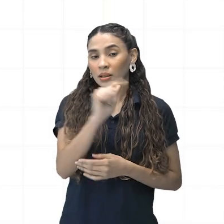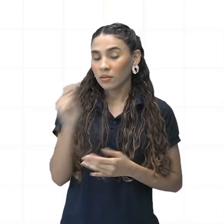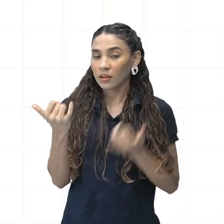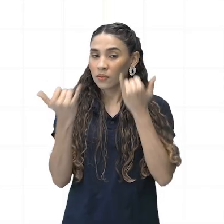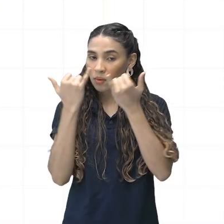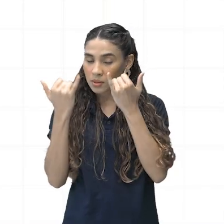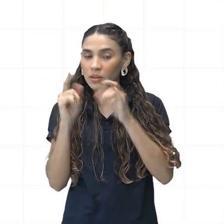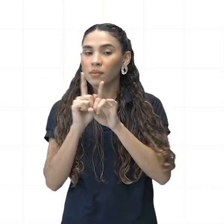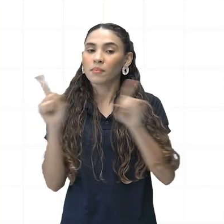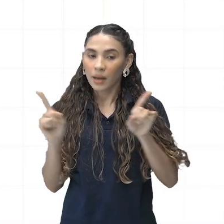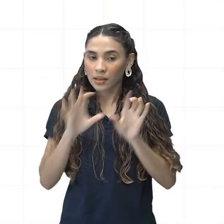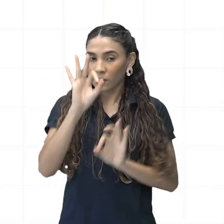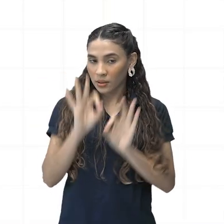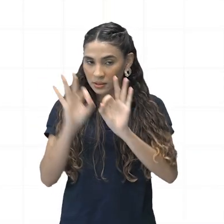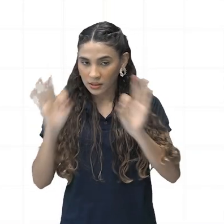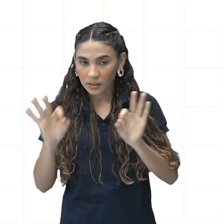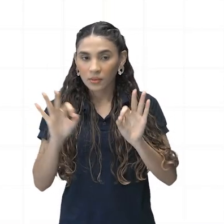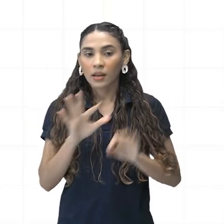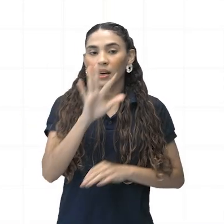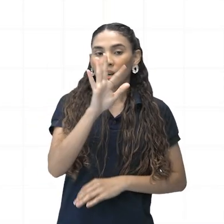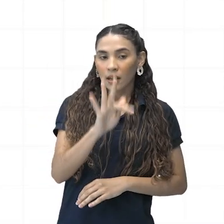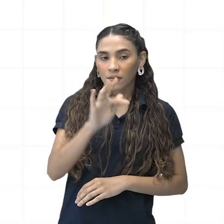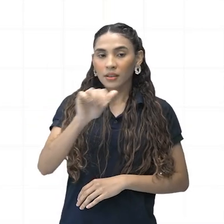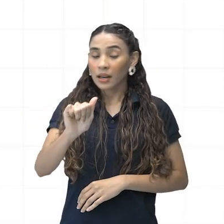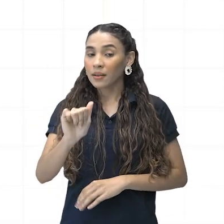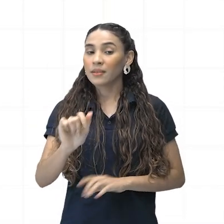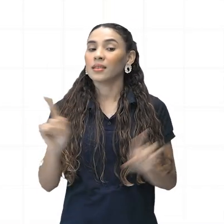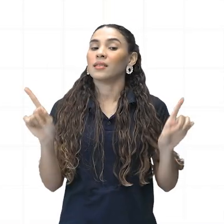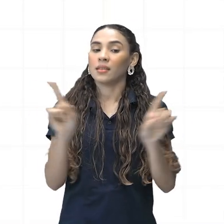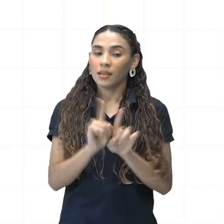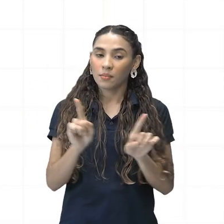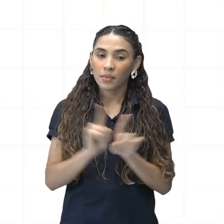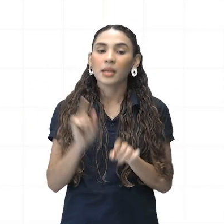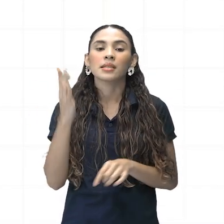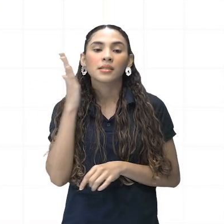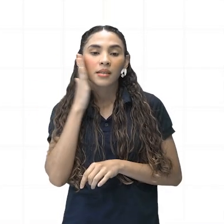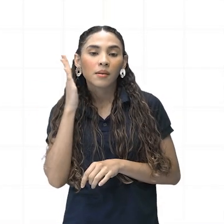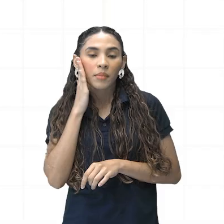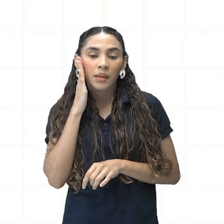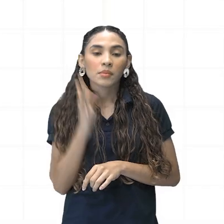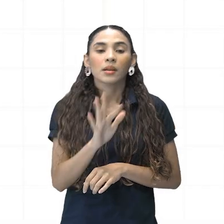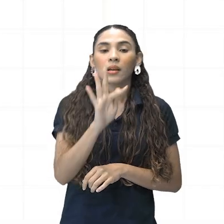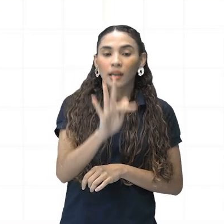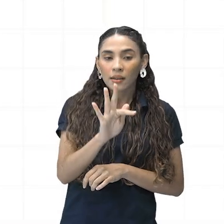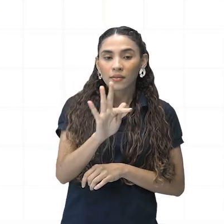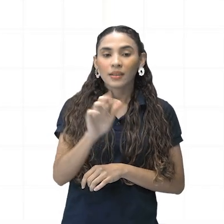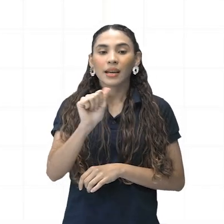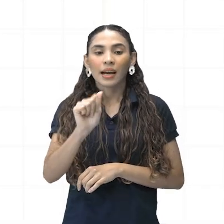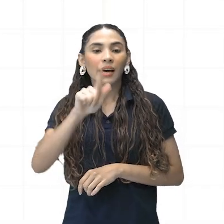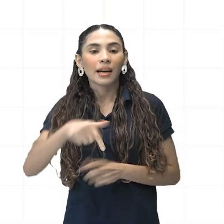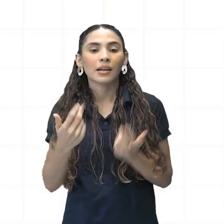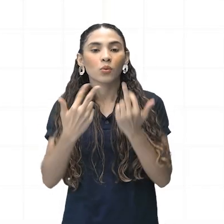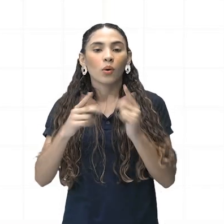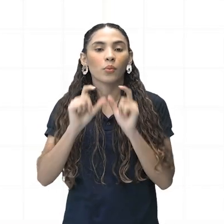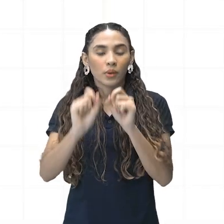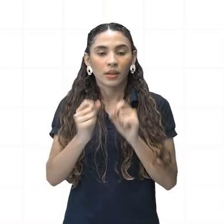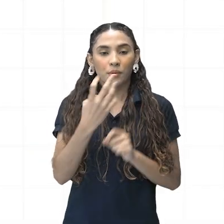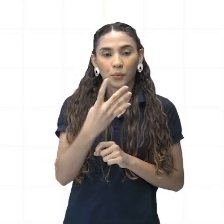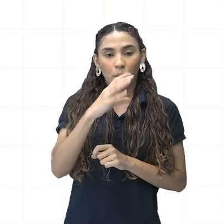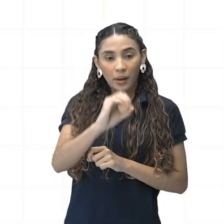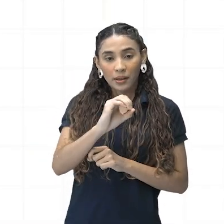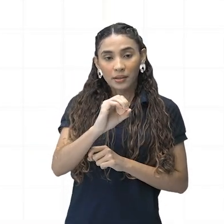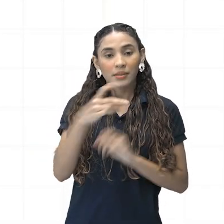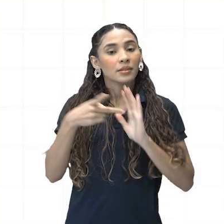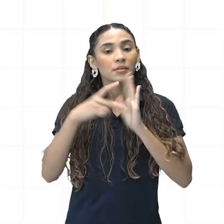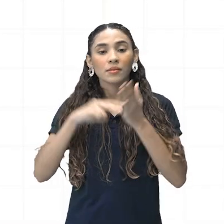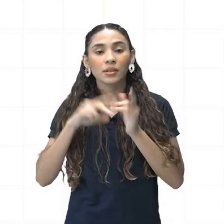dados, mas nós já temos a frequência absoluta. E sabemos que essa frequência é igual a 40, ou